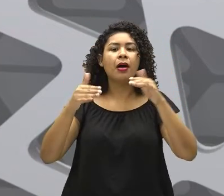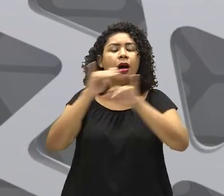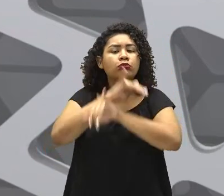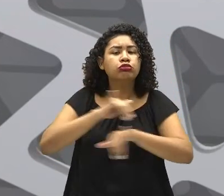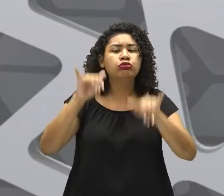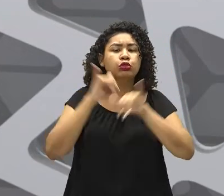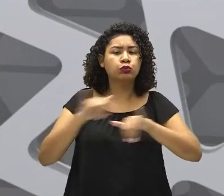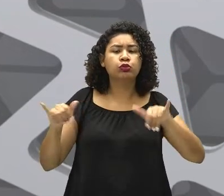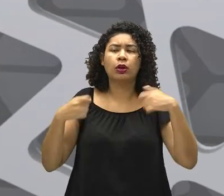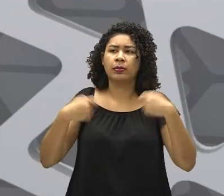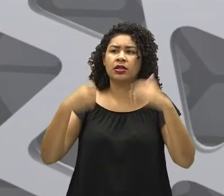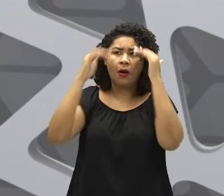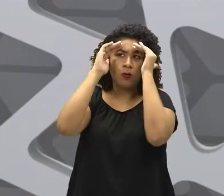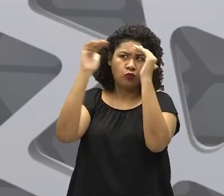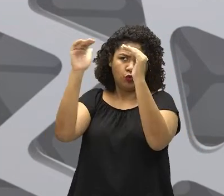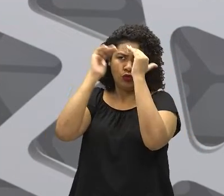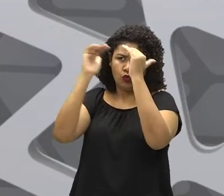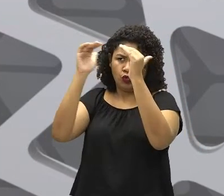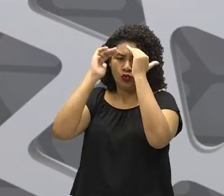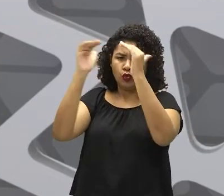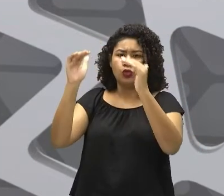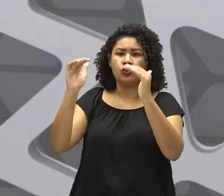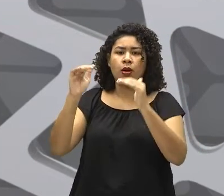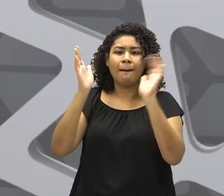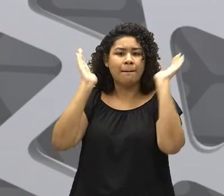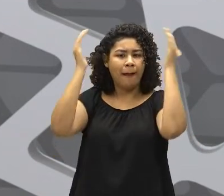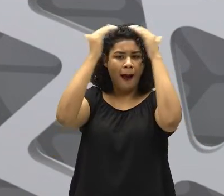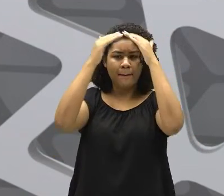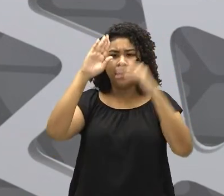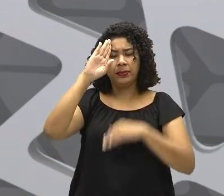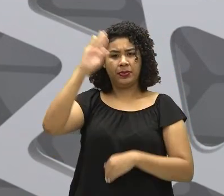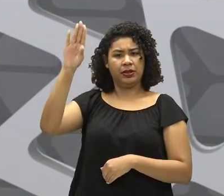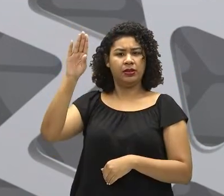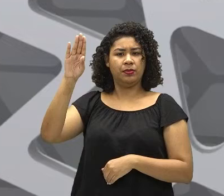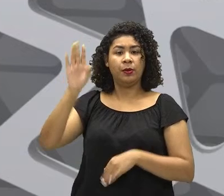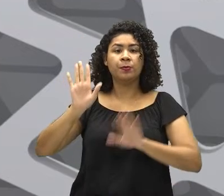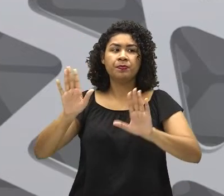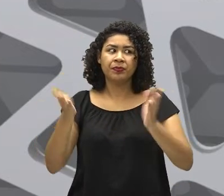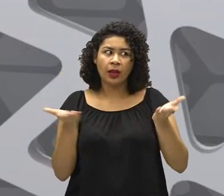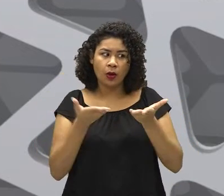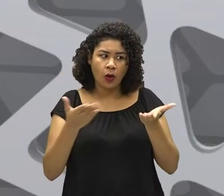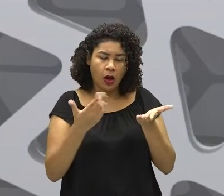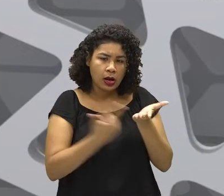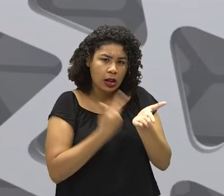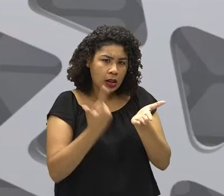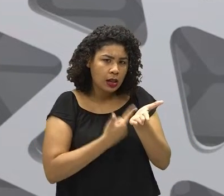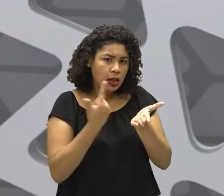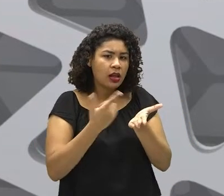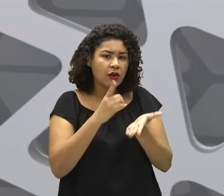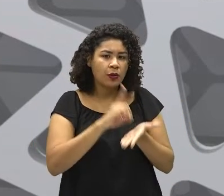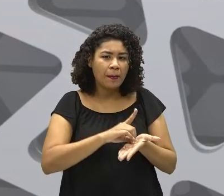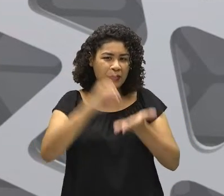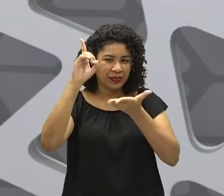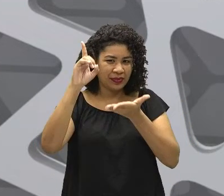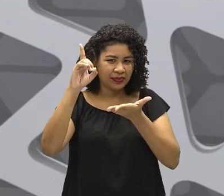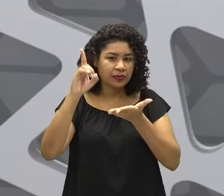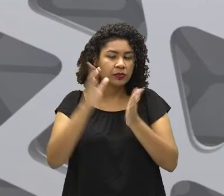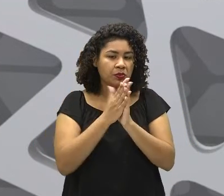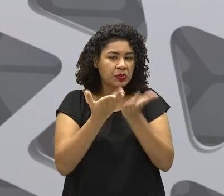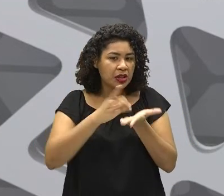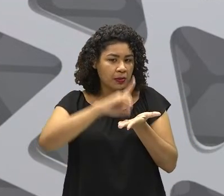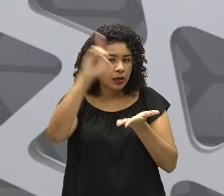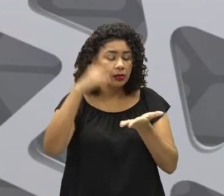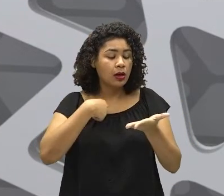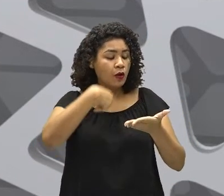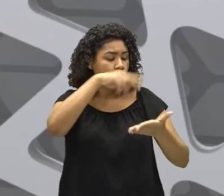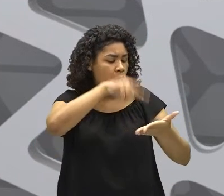valia. Então, se agora eu posso interpretar o que a Bíblia me diz, então isso quer dizer que eu estou